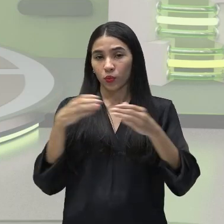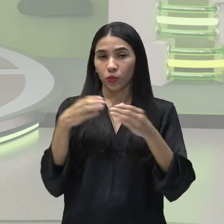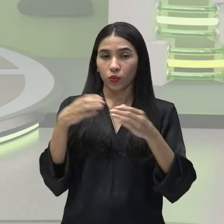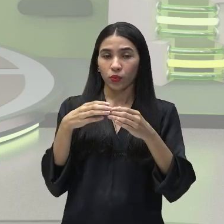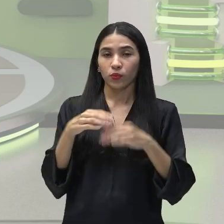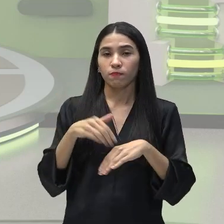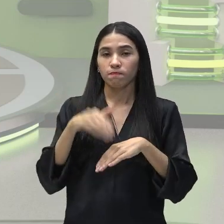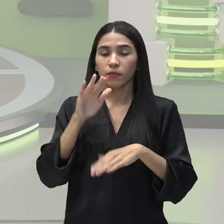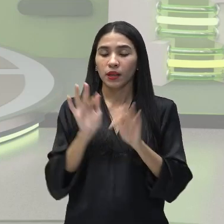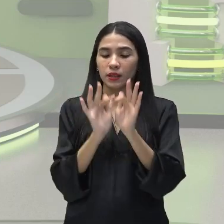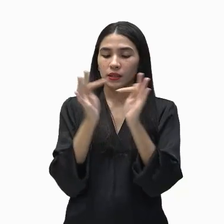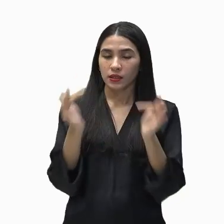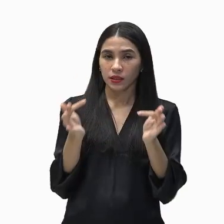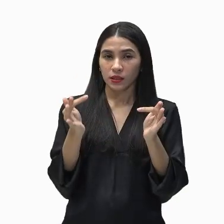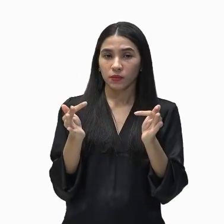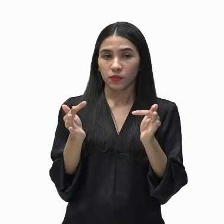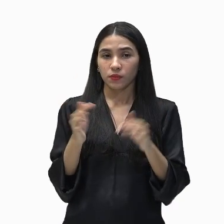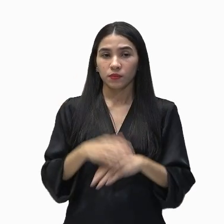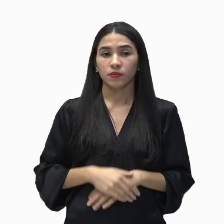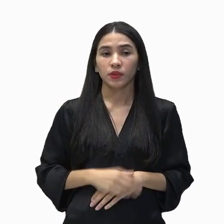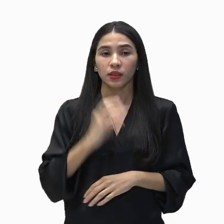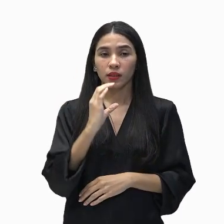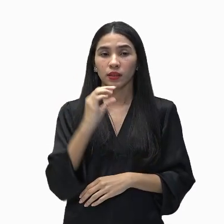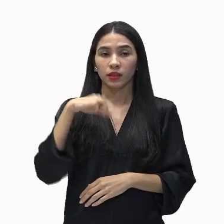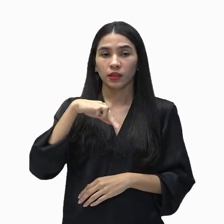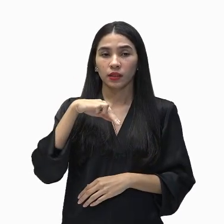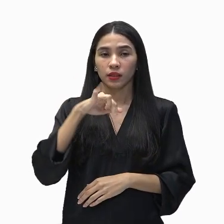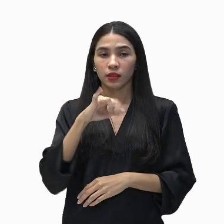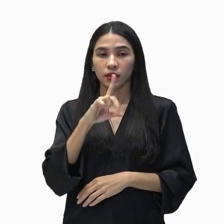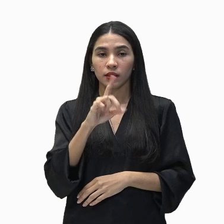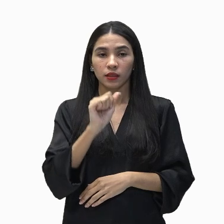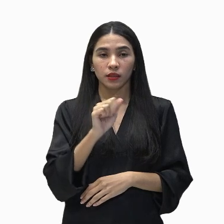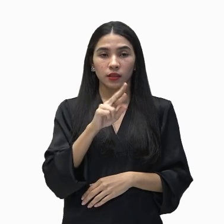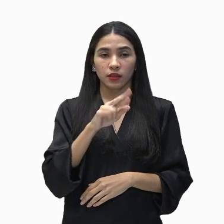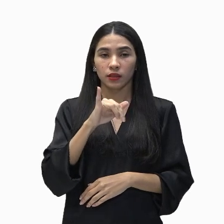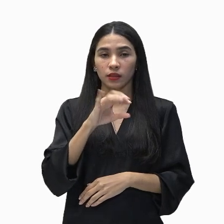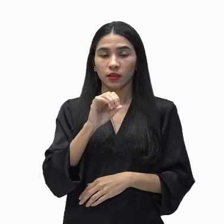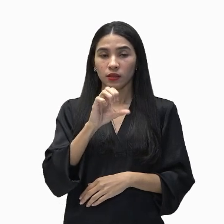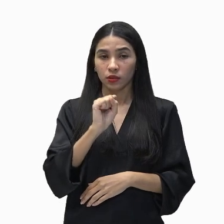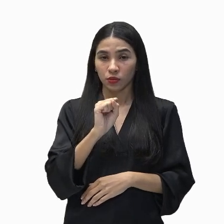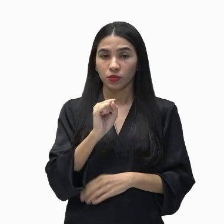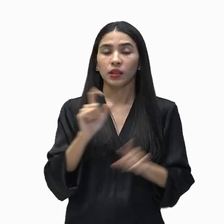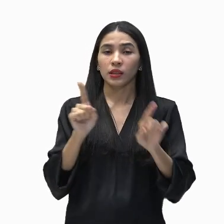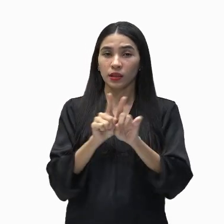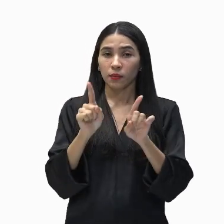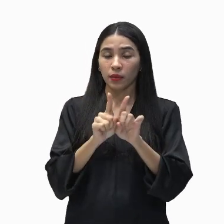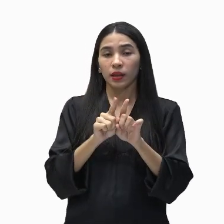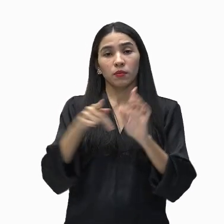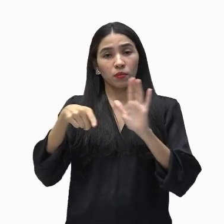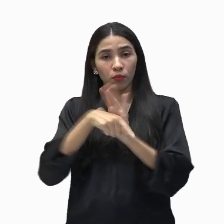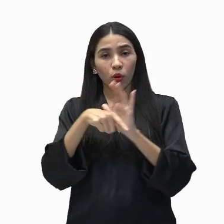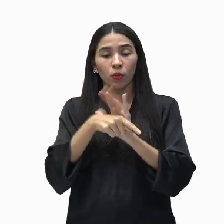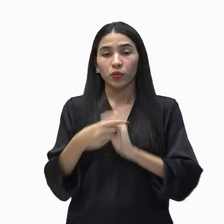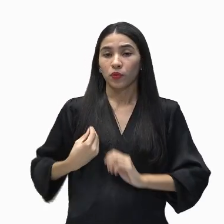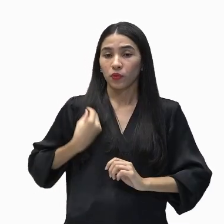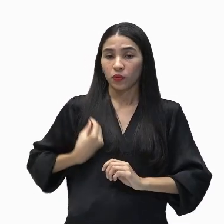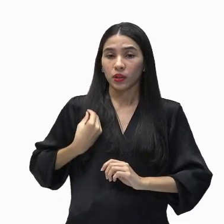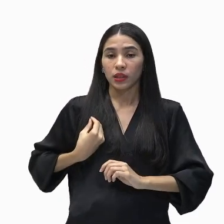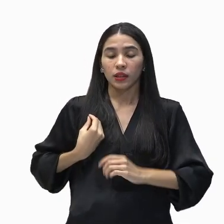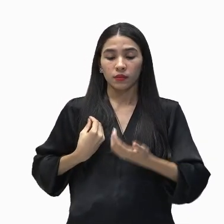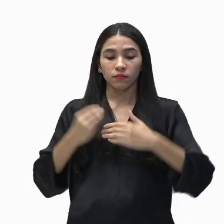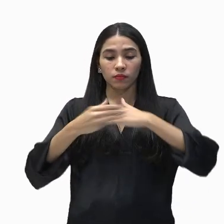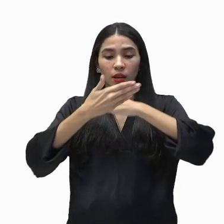mais complexos que eles são chamados de quinidários, que também são aquáticos, pertencem ao